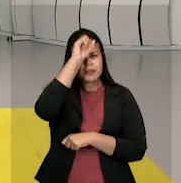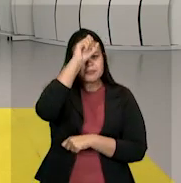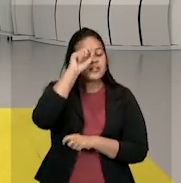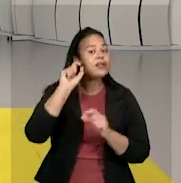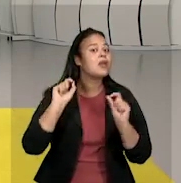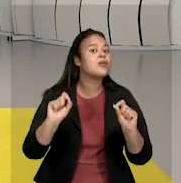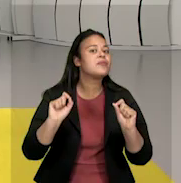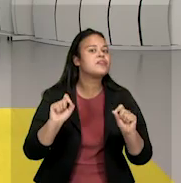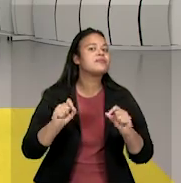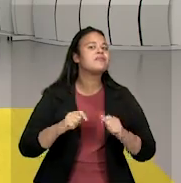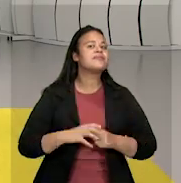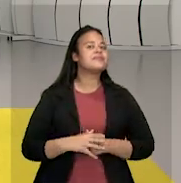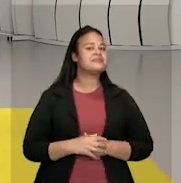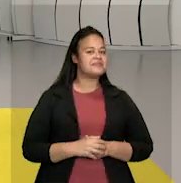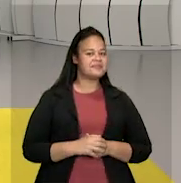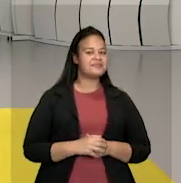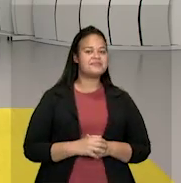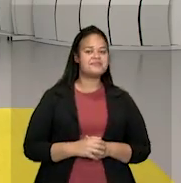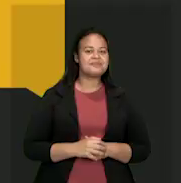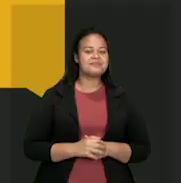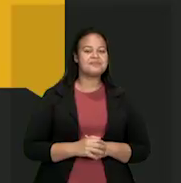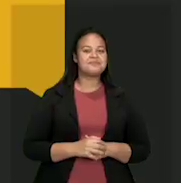está trabalhando?